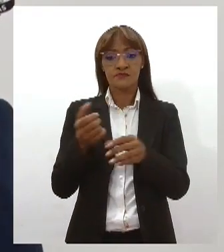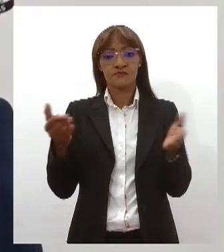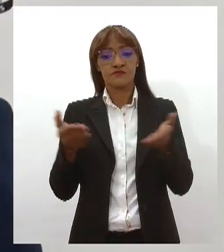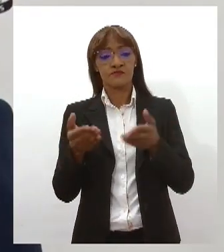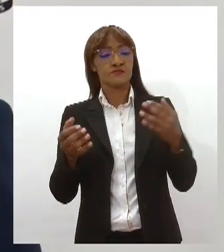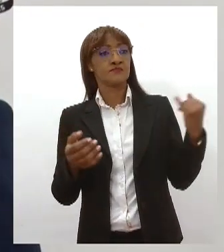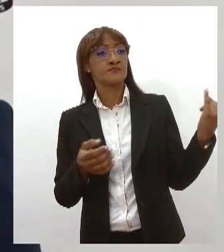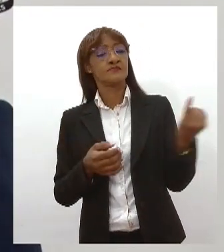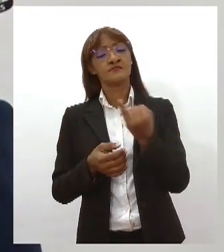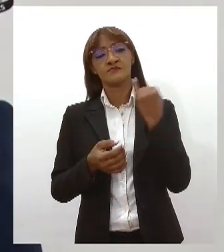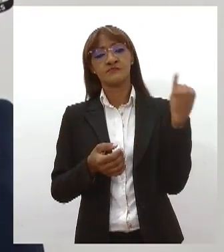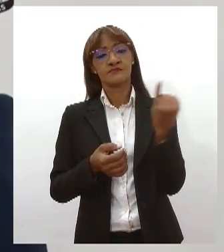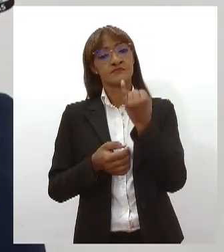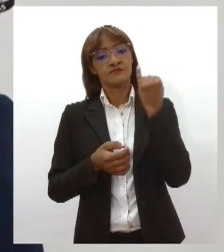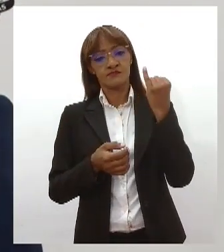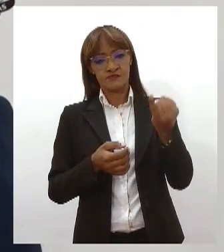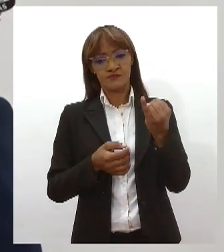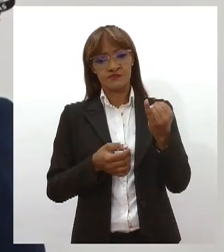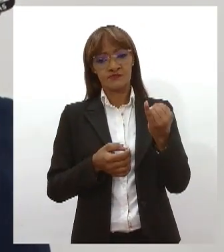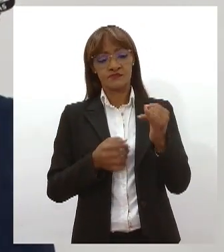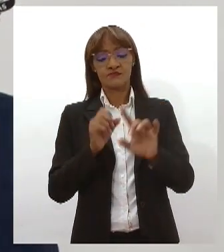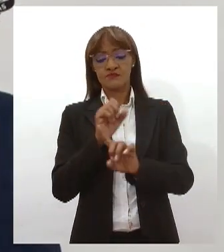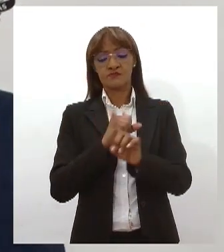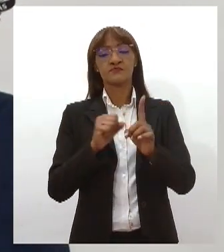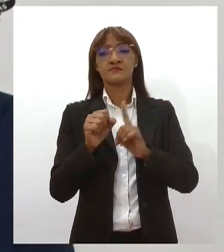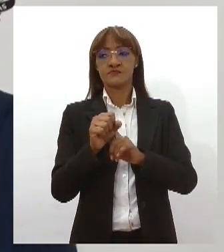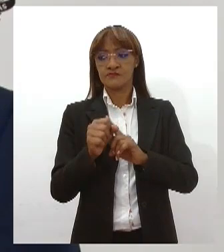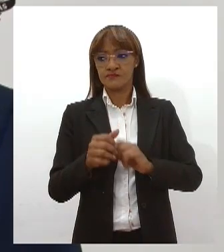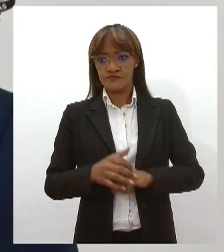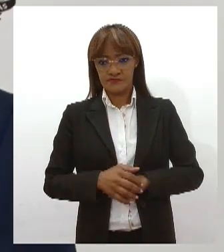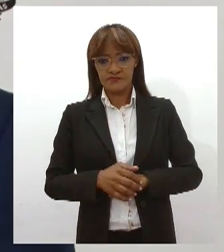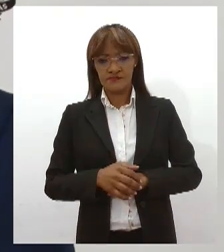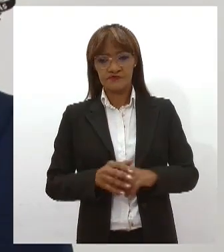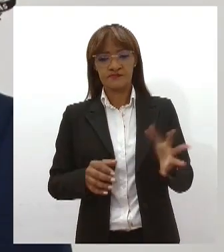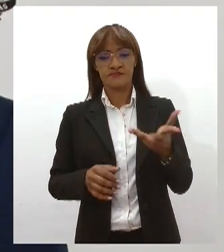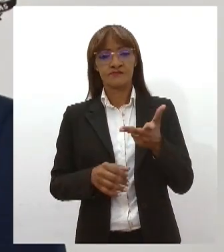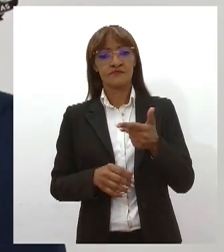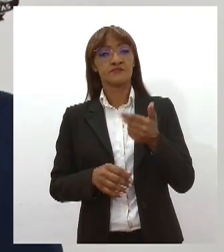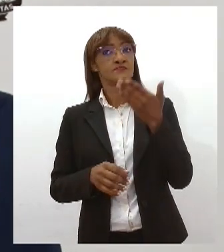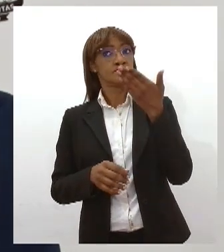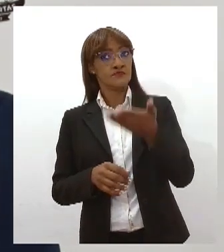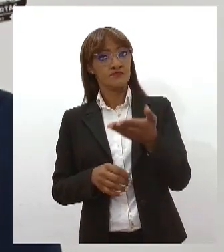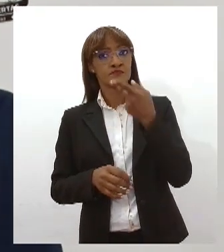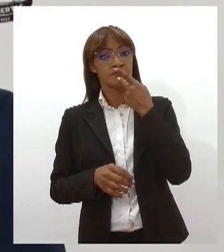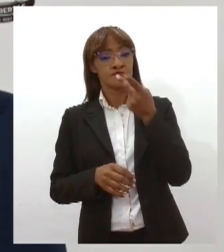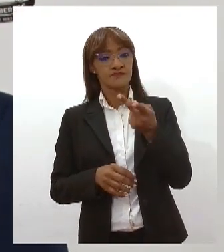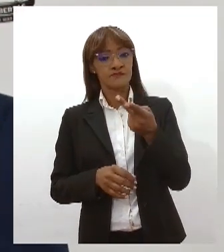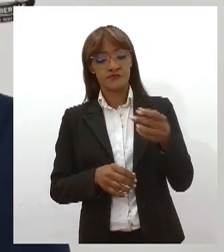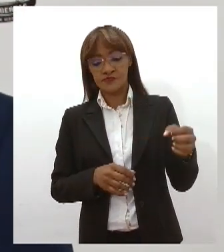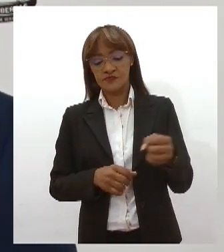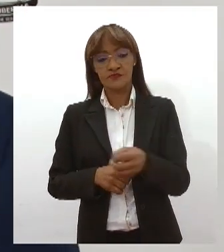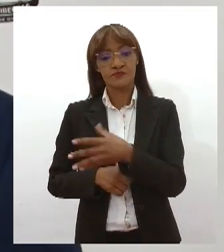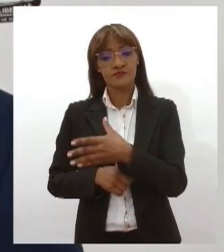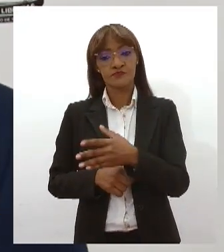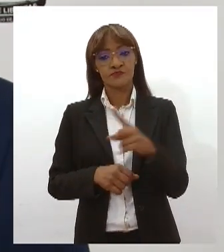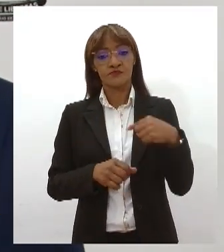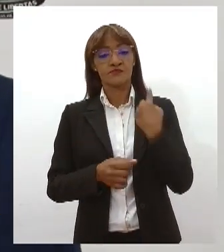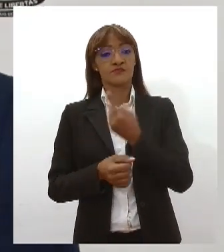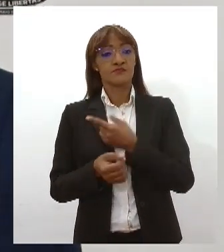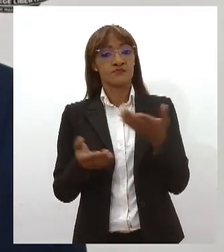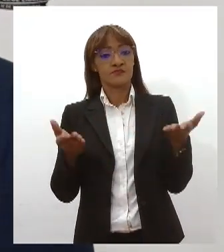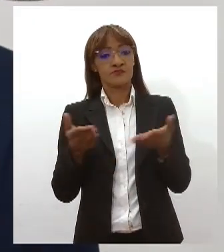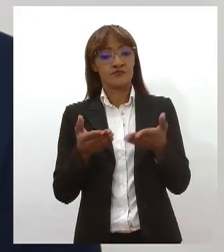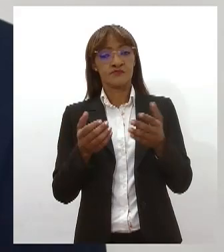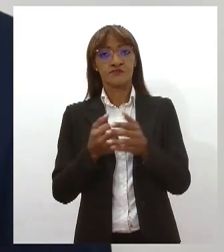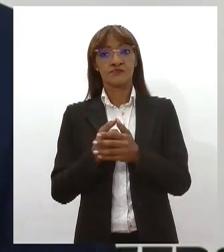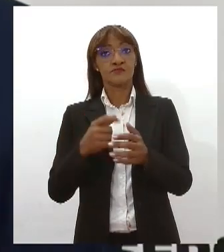importância envolver a sociedade. É de uma forma, como você comentou, muito inovadora. Nós vamos fazer uma live no YouTube e